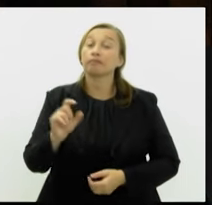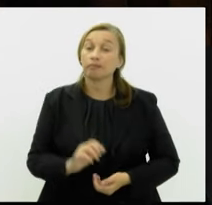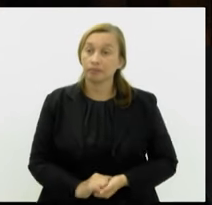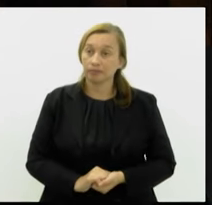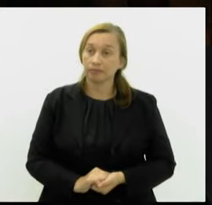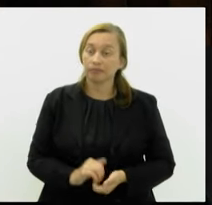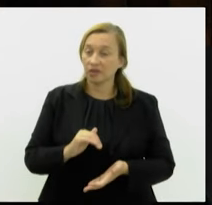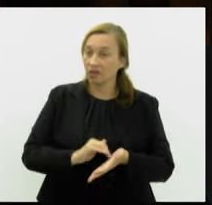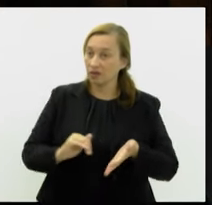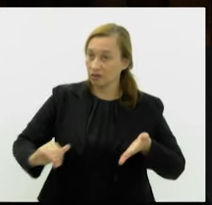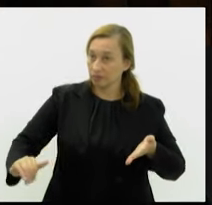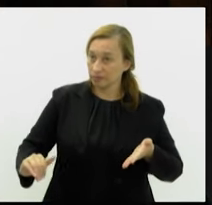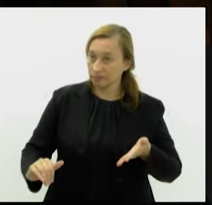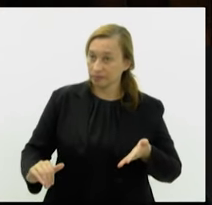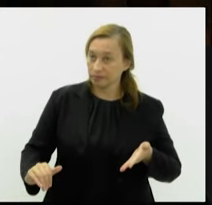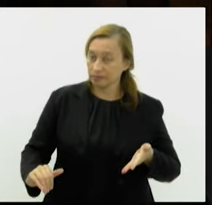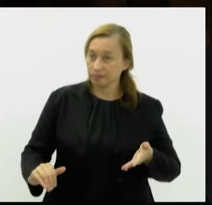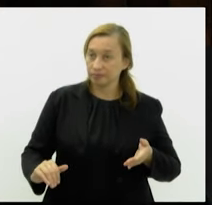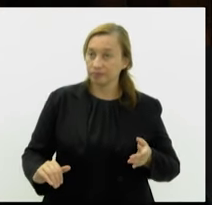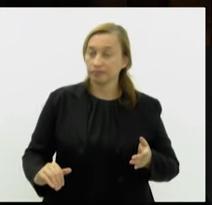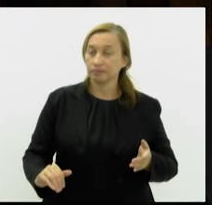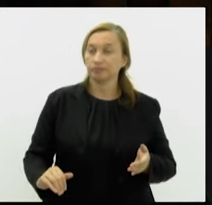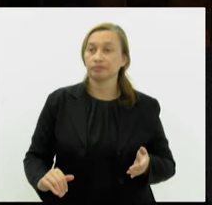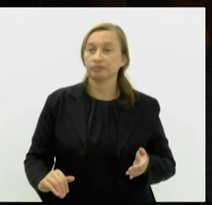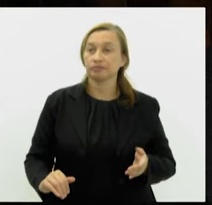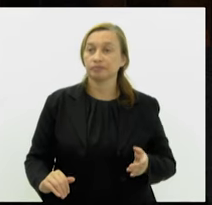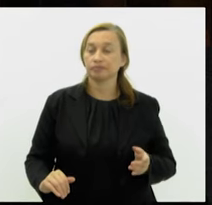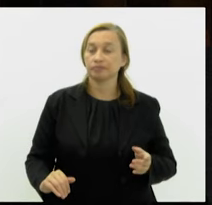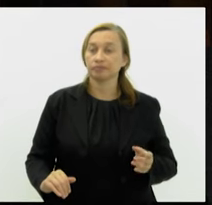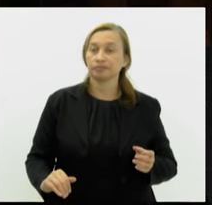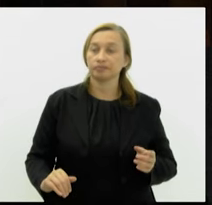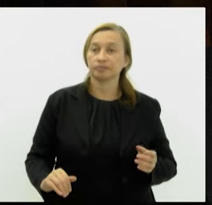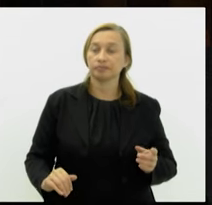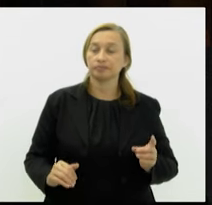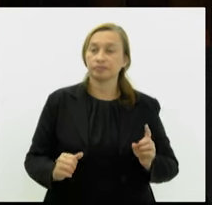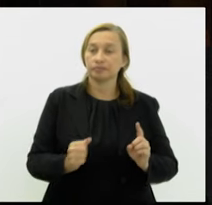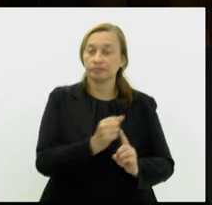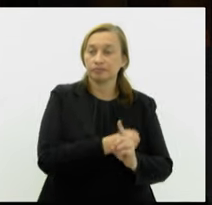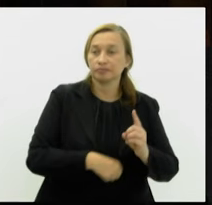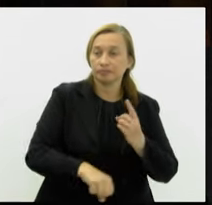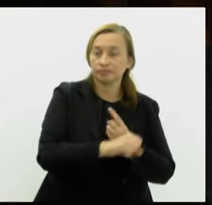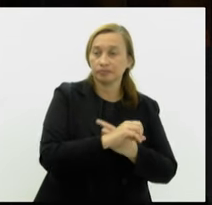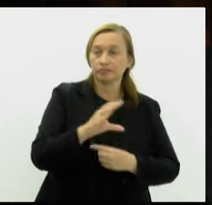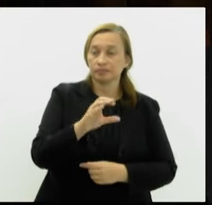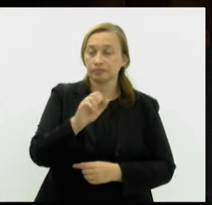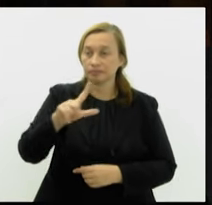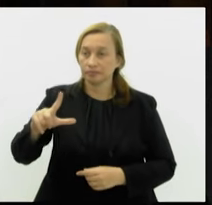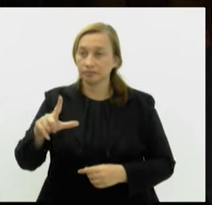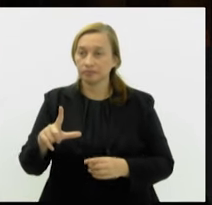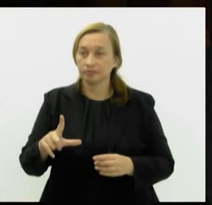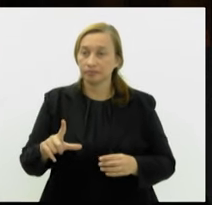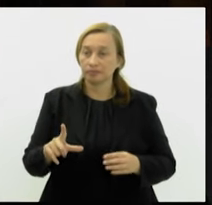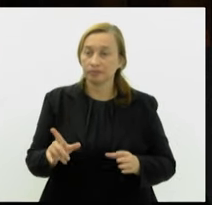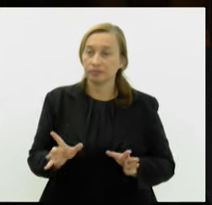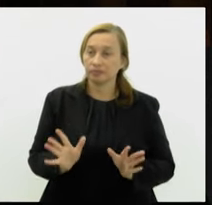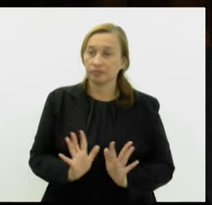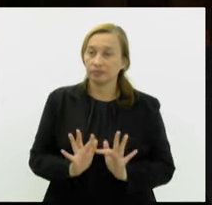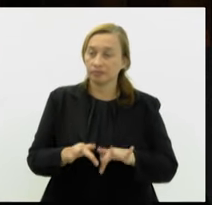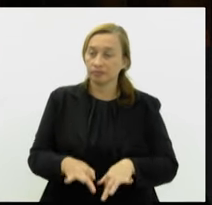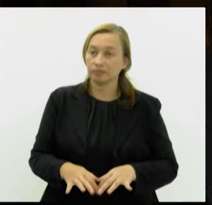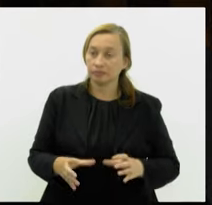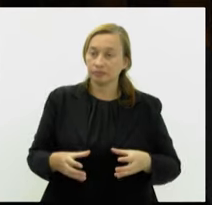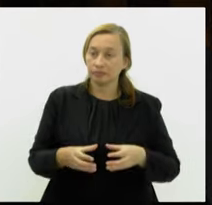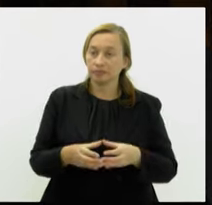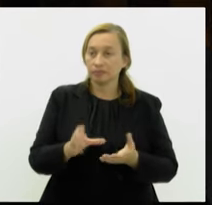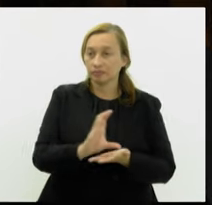ele tira a participação da sociedade civil do Conselho Gestor. Ele fecha o Conselho do